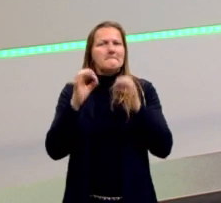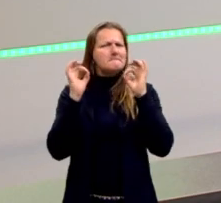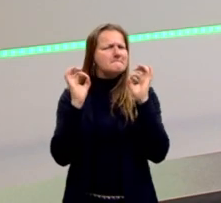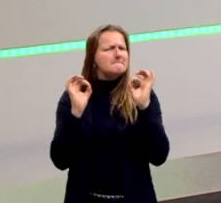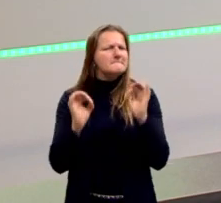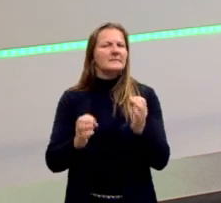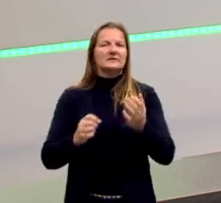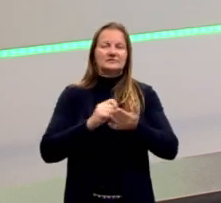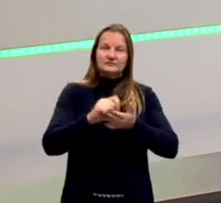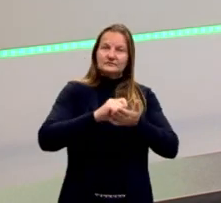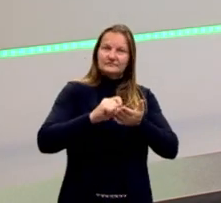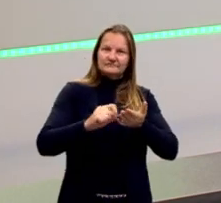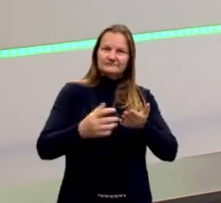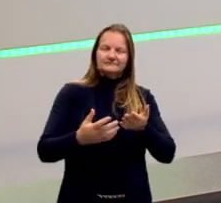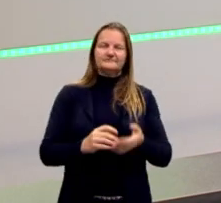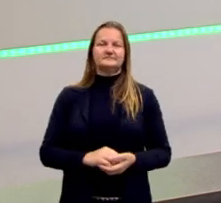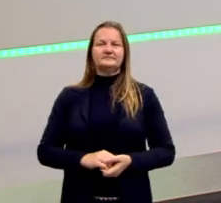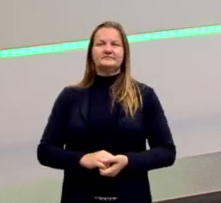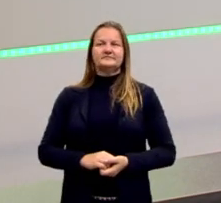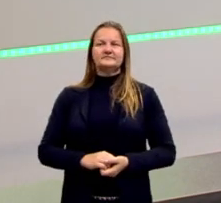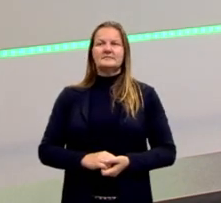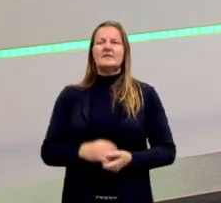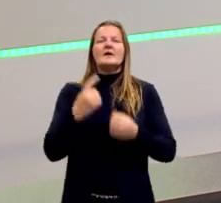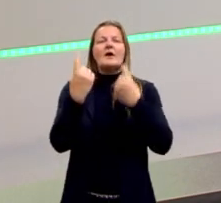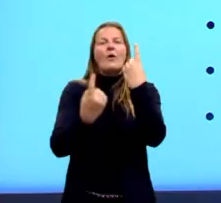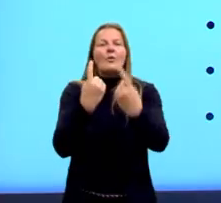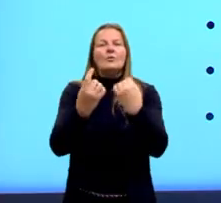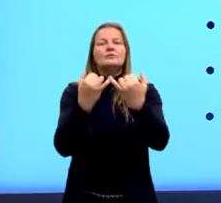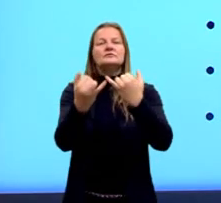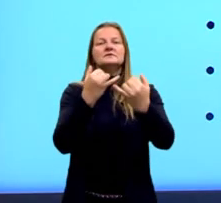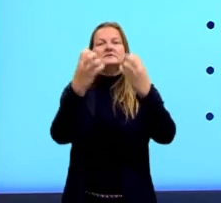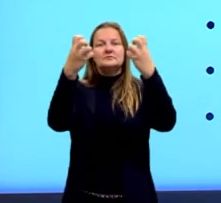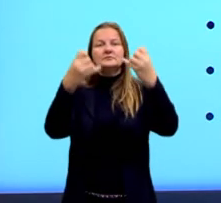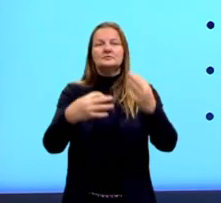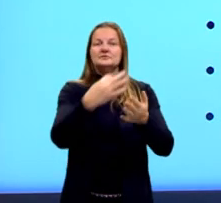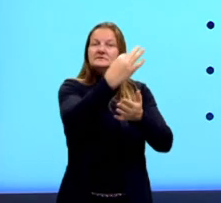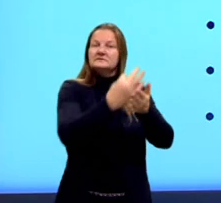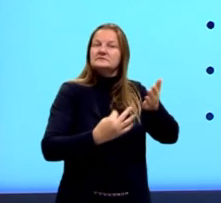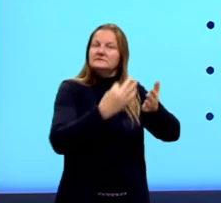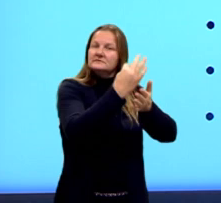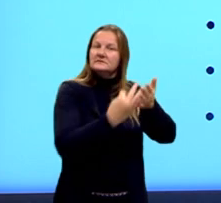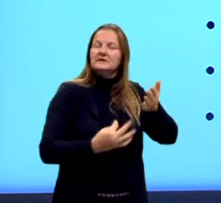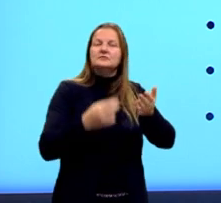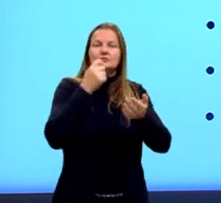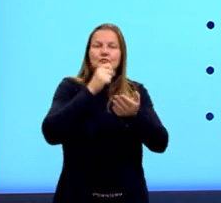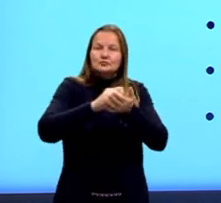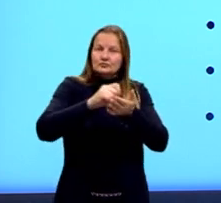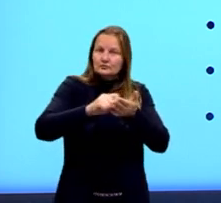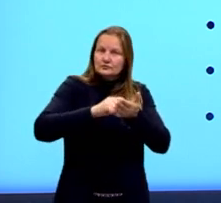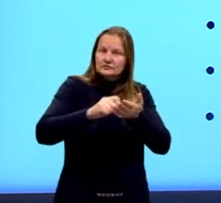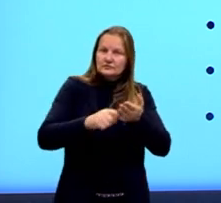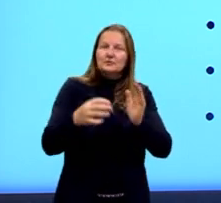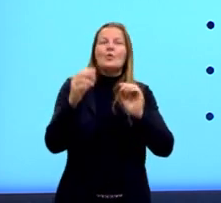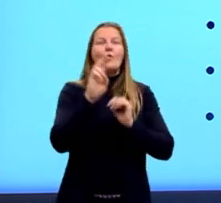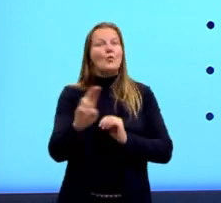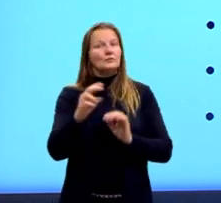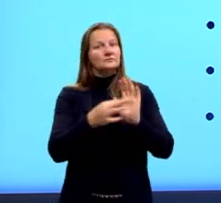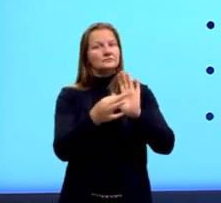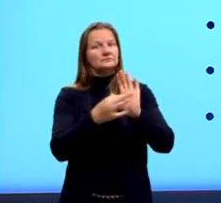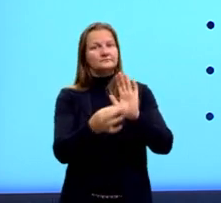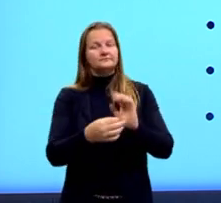feita alguns exemplos de textos escritos que usam aí argumentação